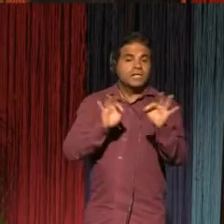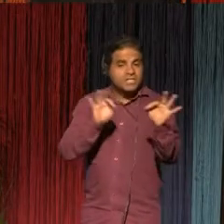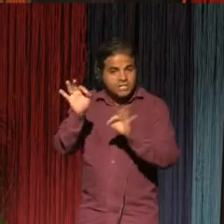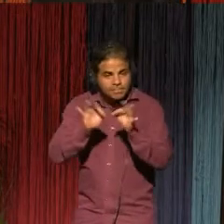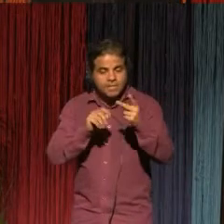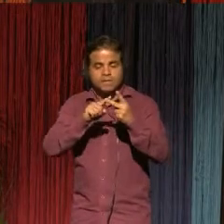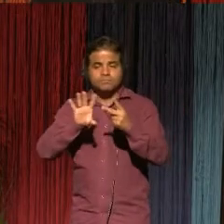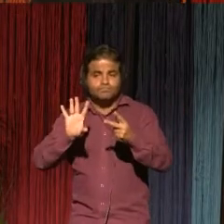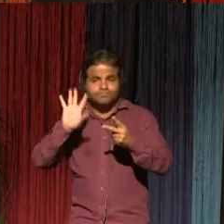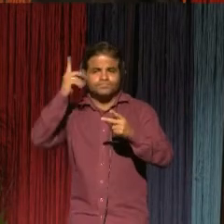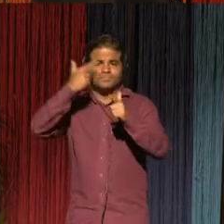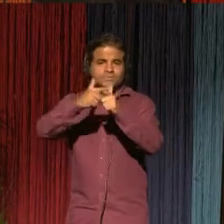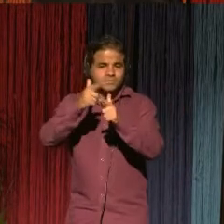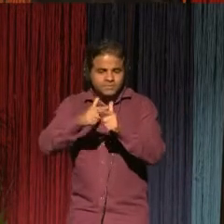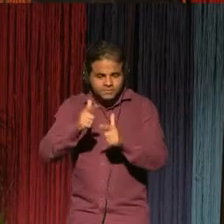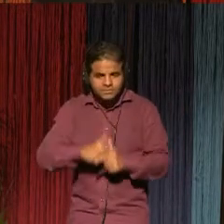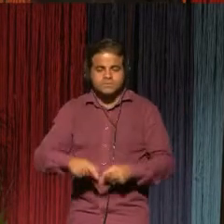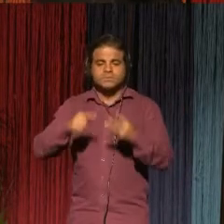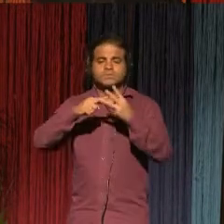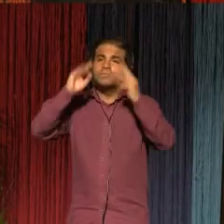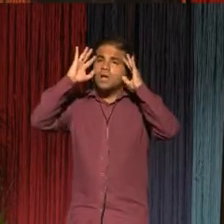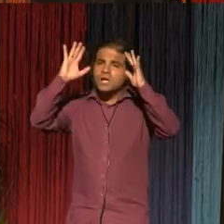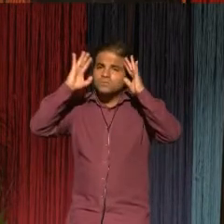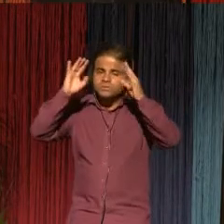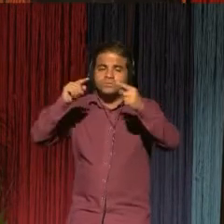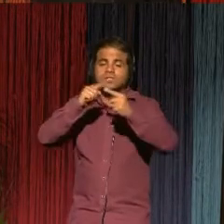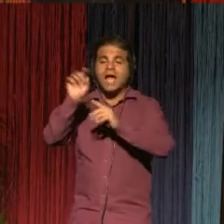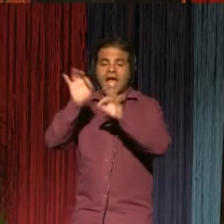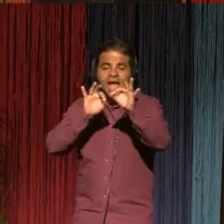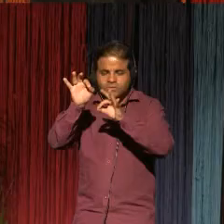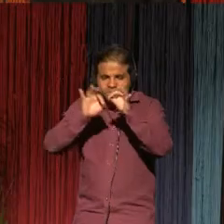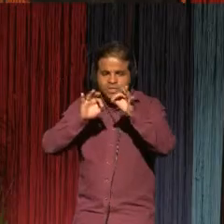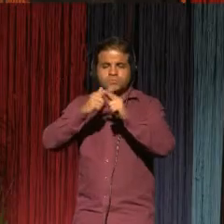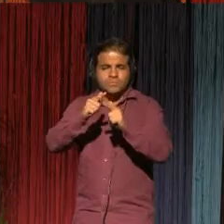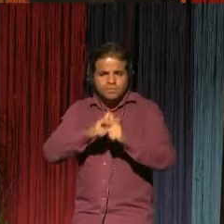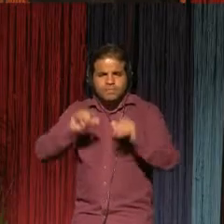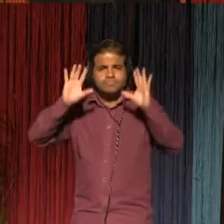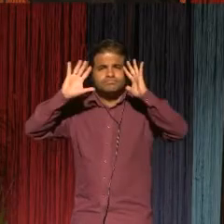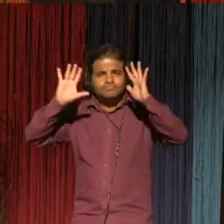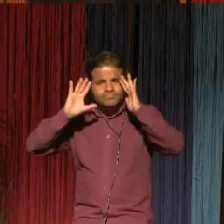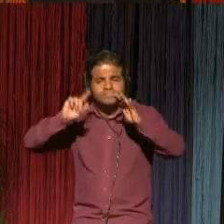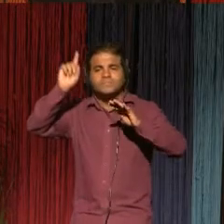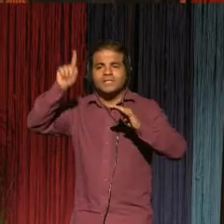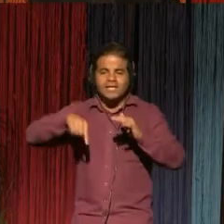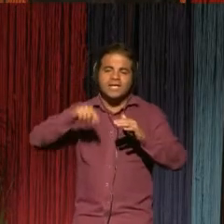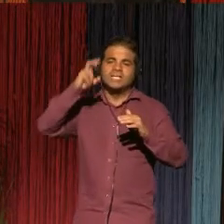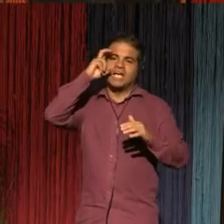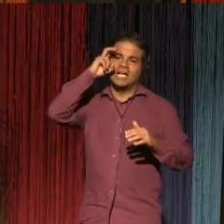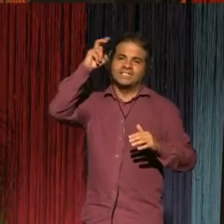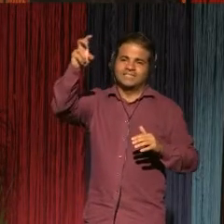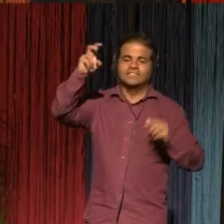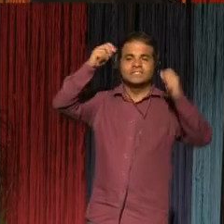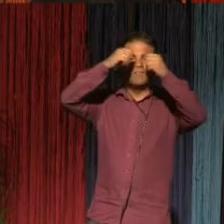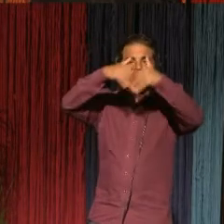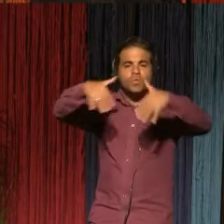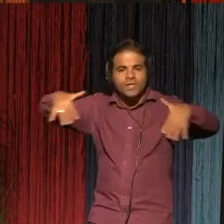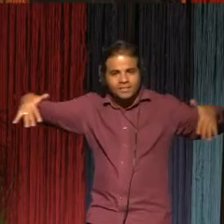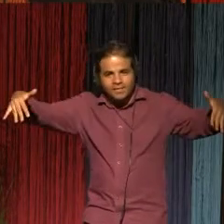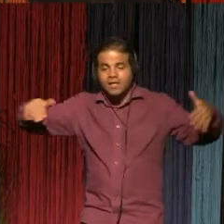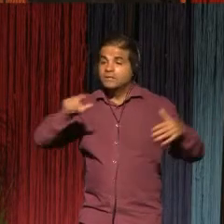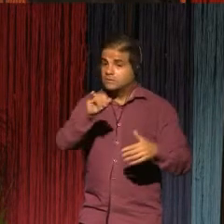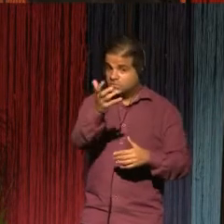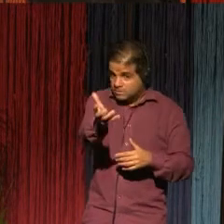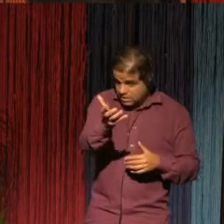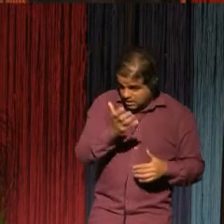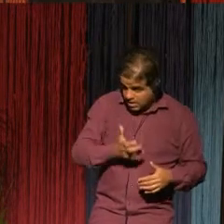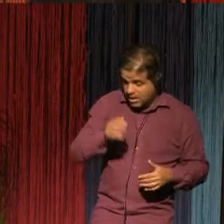planejamento, resolução de problema e raciocínio. Resolução de problema e raciocínio é o que a gente chama de inteligência fluida. Se a gente quiser